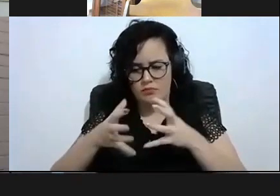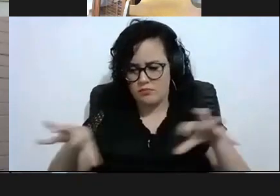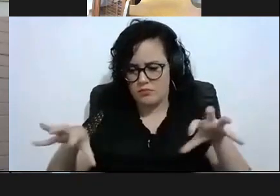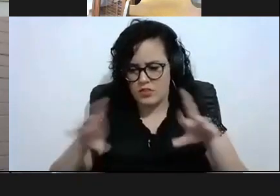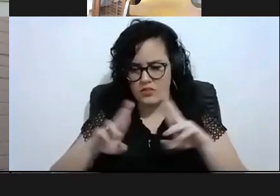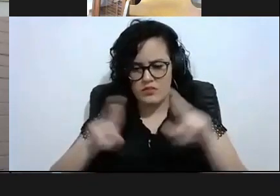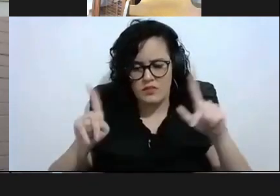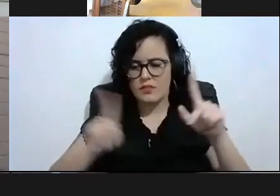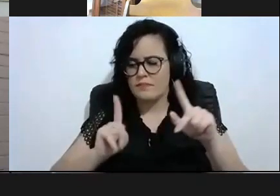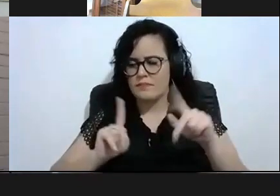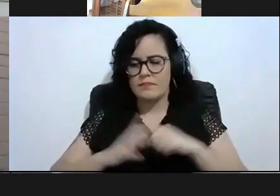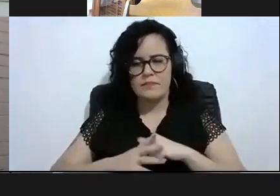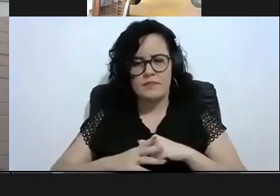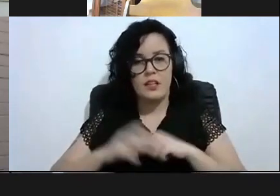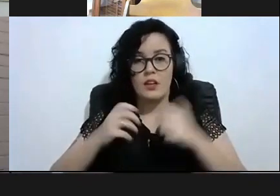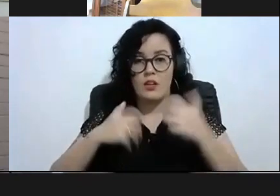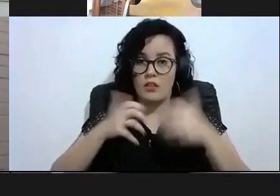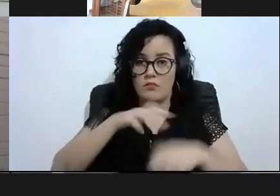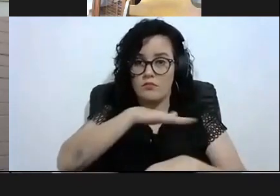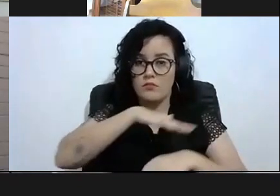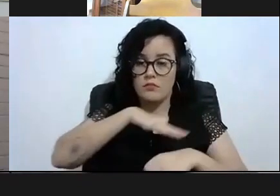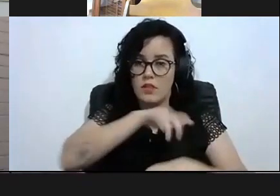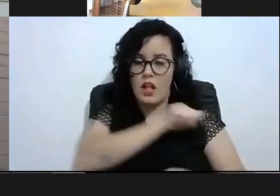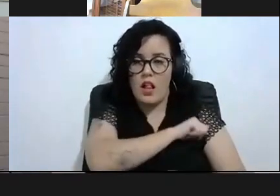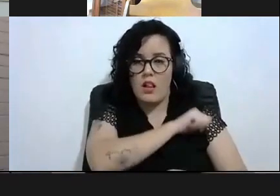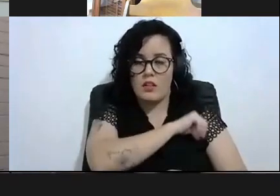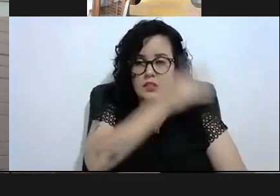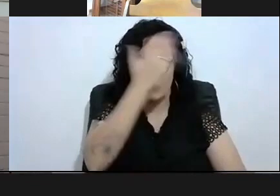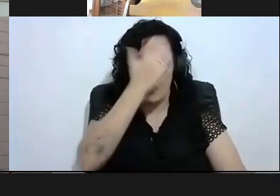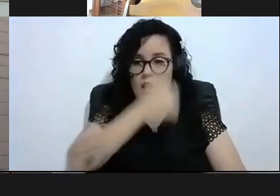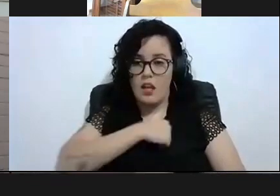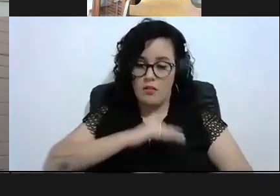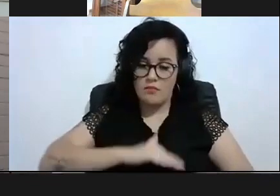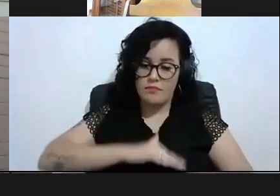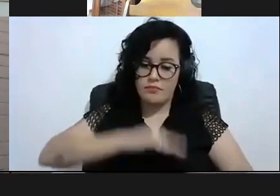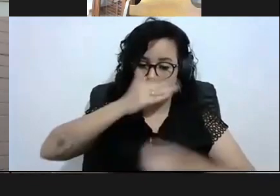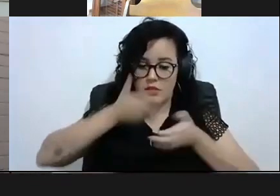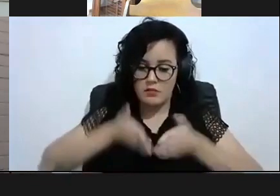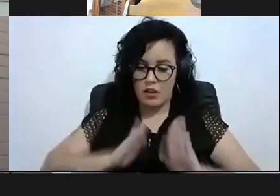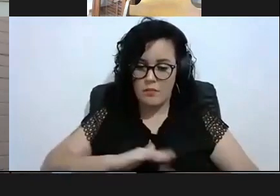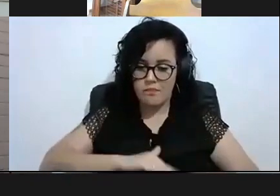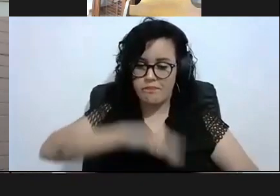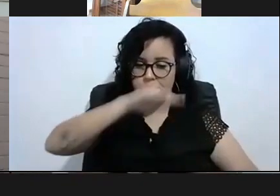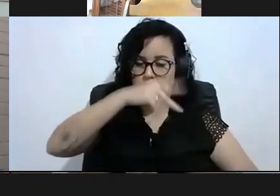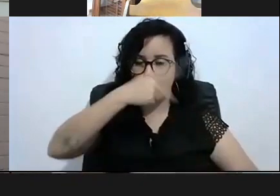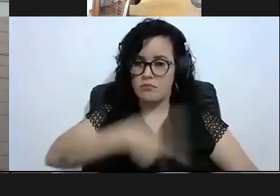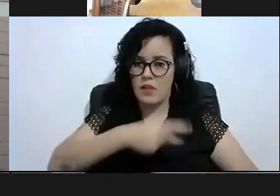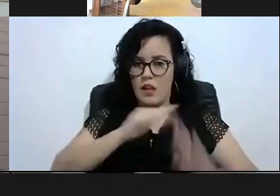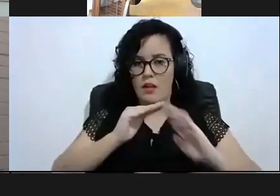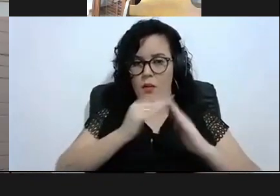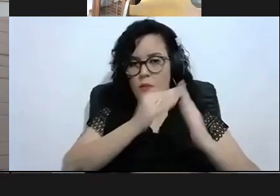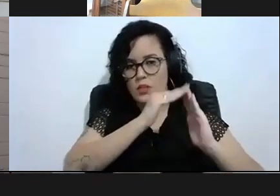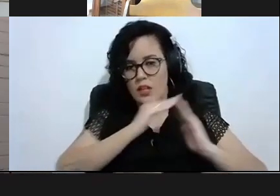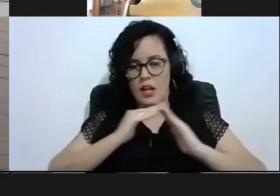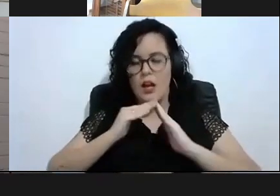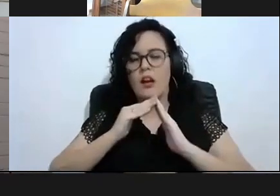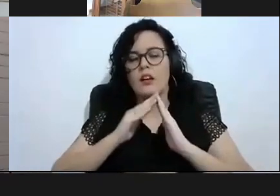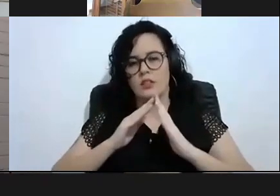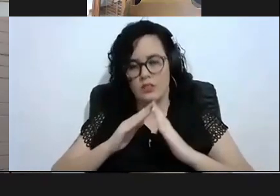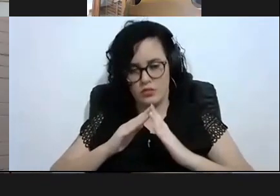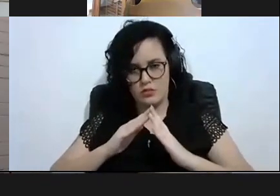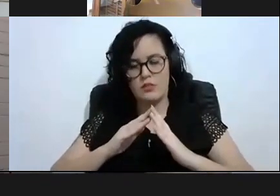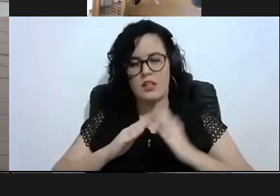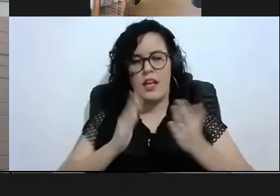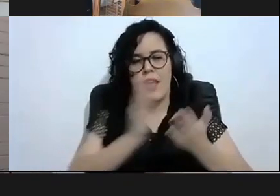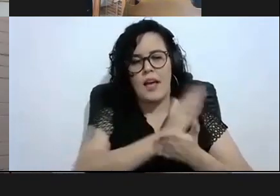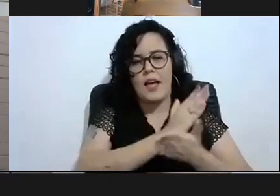muita questão de que os meus alunos saibam que eu sou nascida e criada na periferia, e muitas vezes, né, acham assim